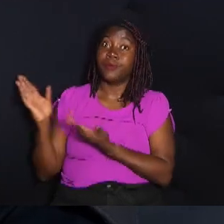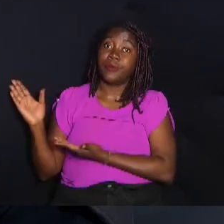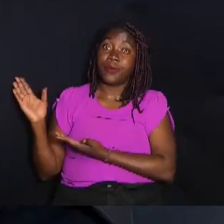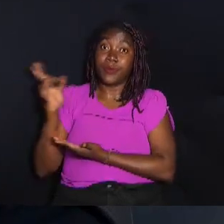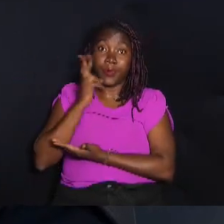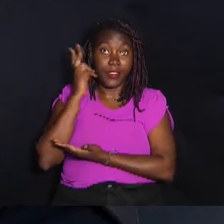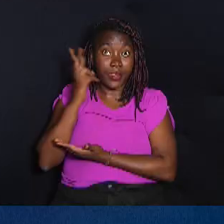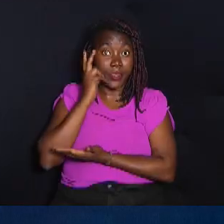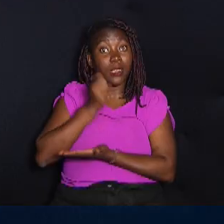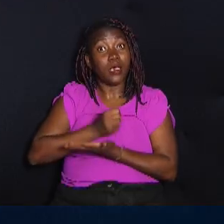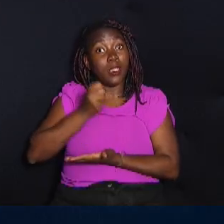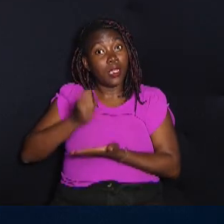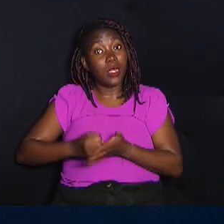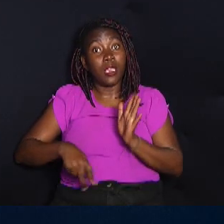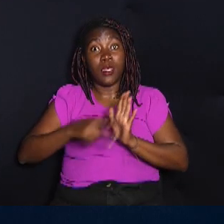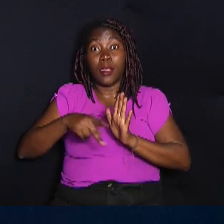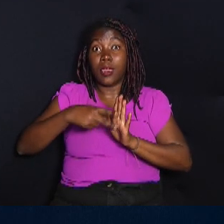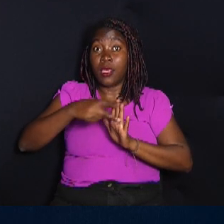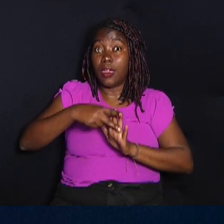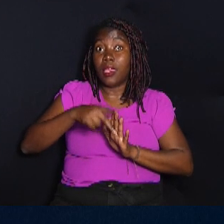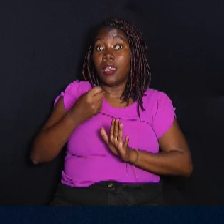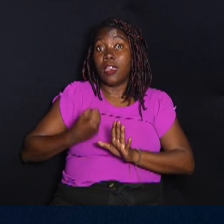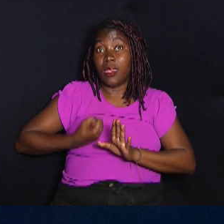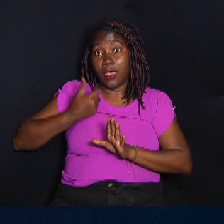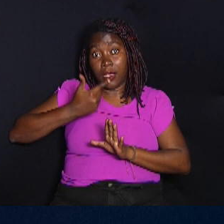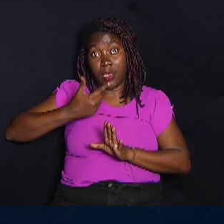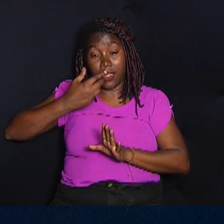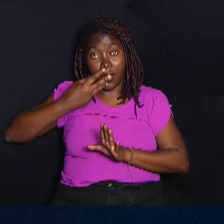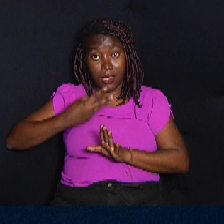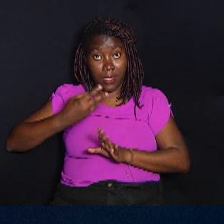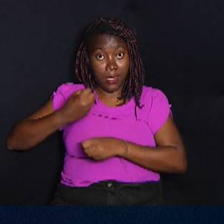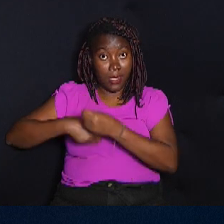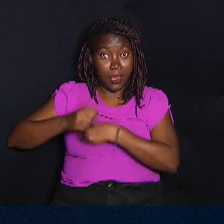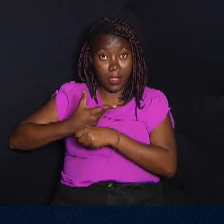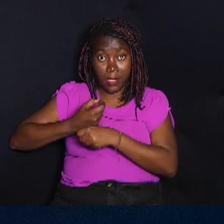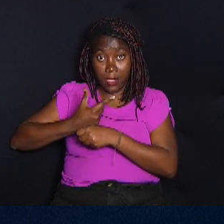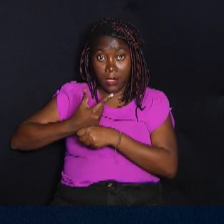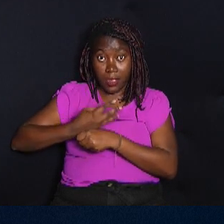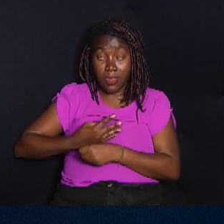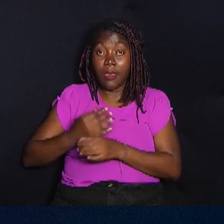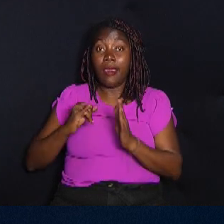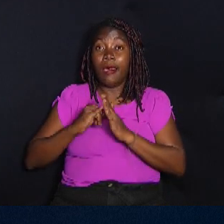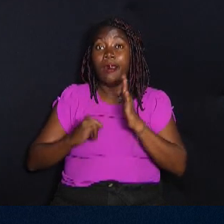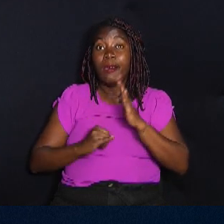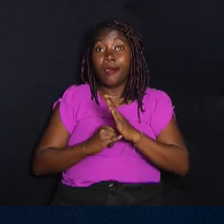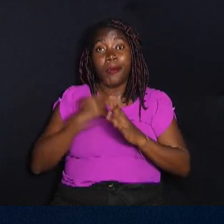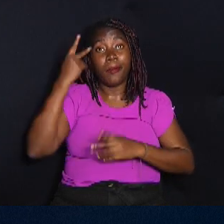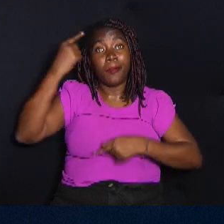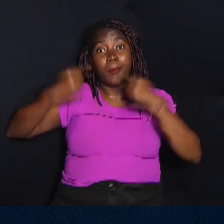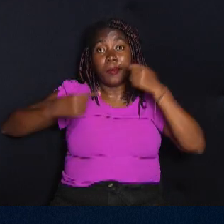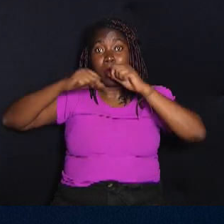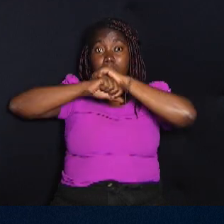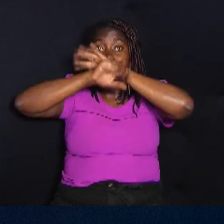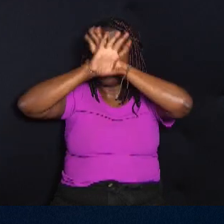o vereador Paulo Gaspar protocolou o projeto de lei número 23 de 2024 que institui a política de transparência